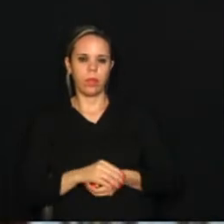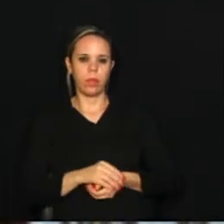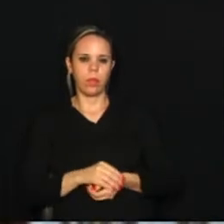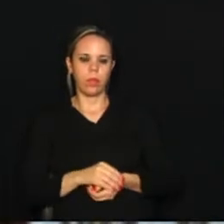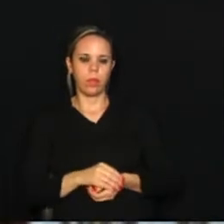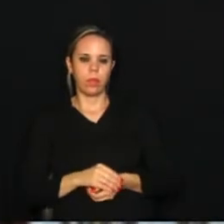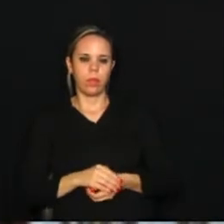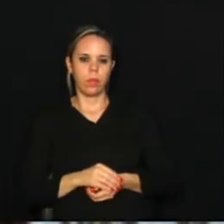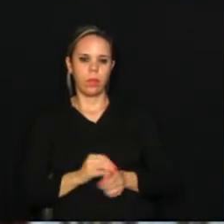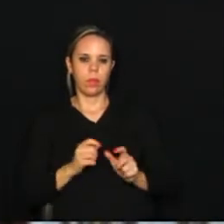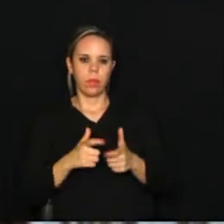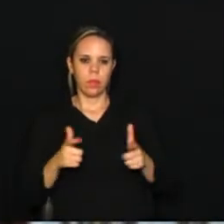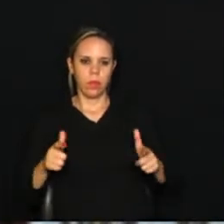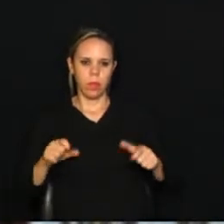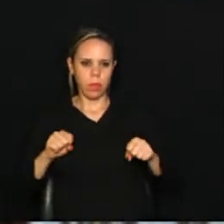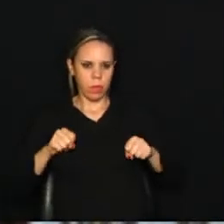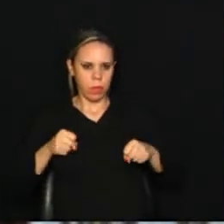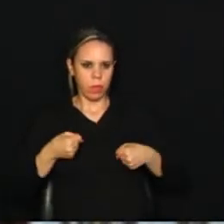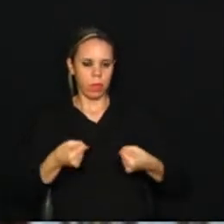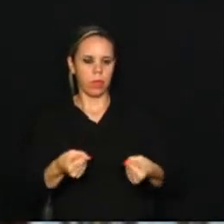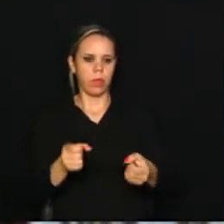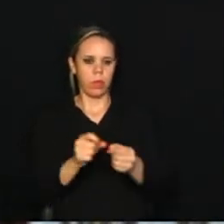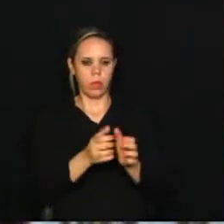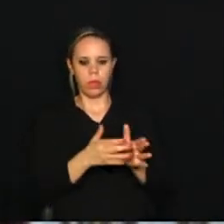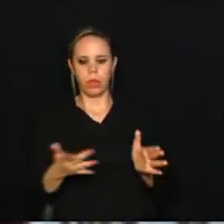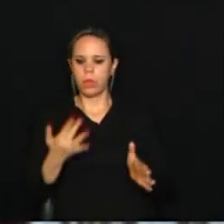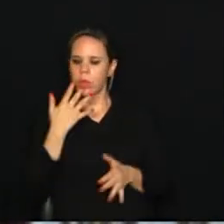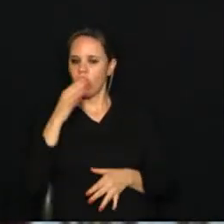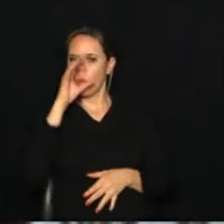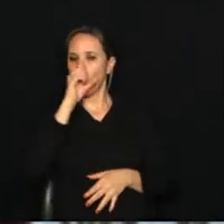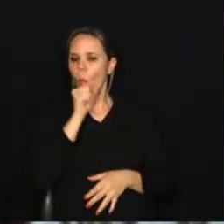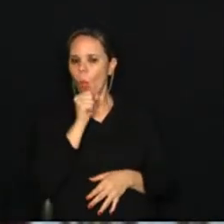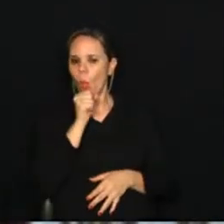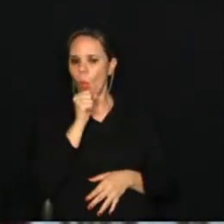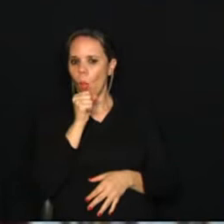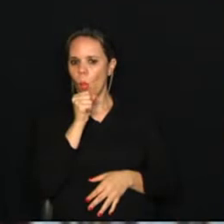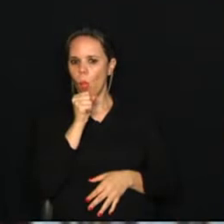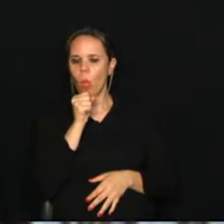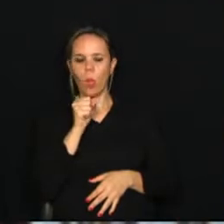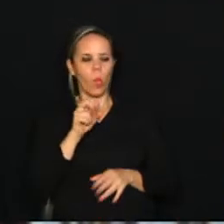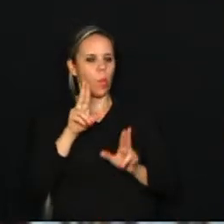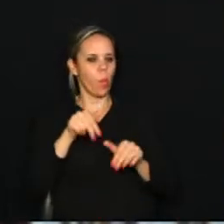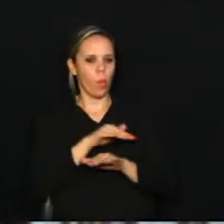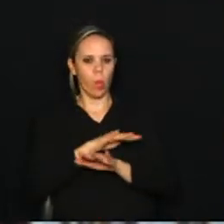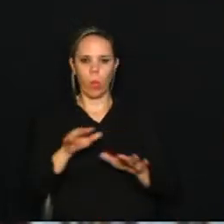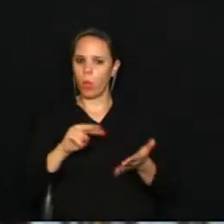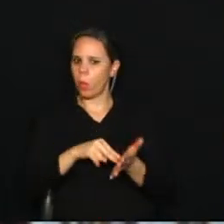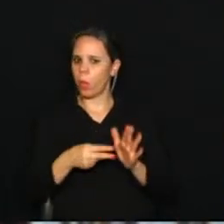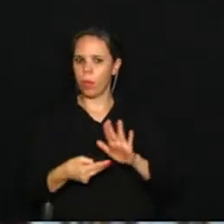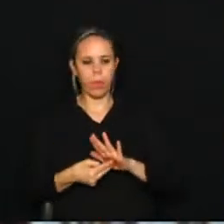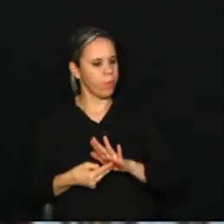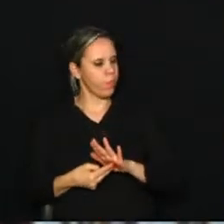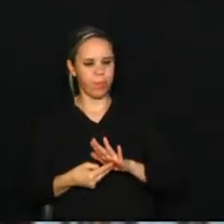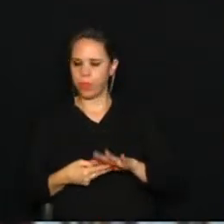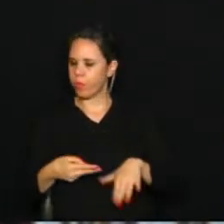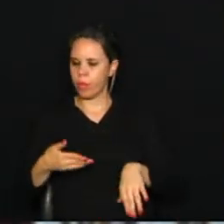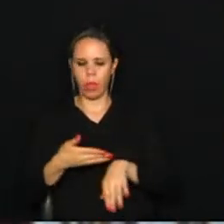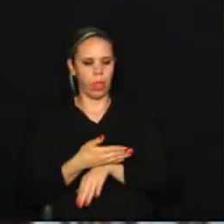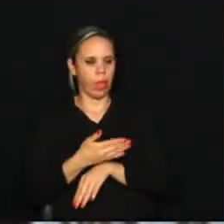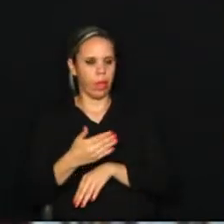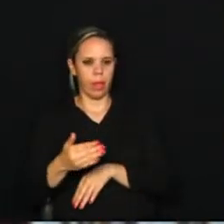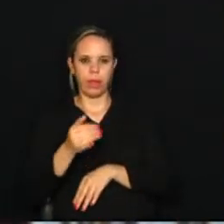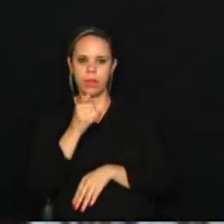com grande esforço, fase laranja. Essa condição nunca se verificou a partir